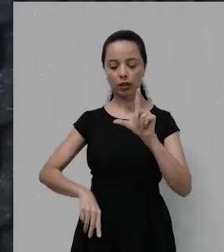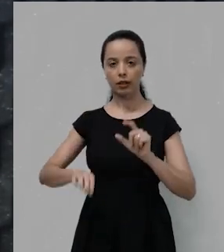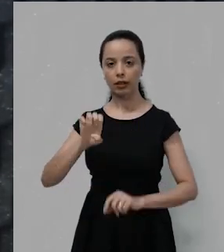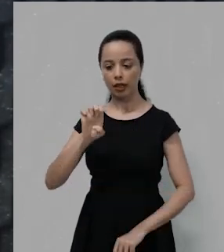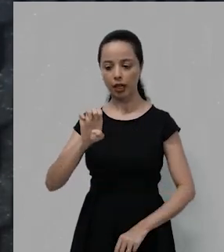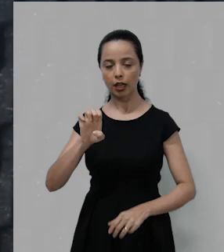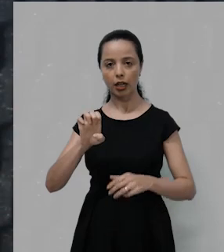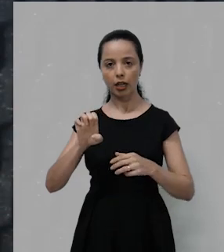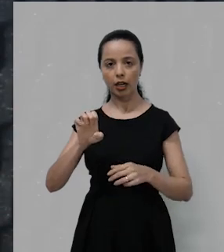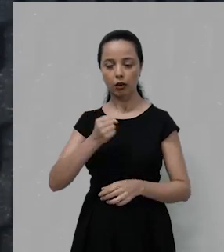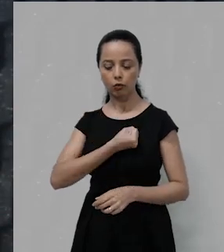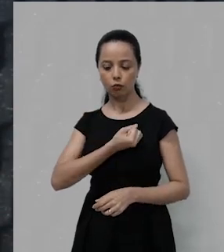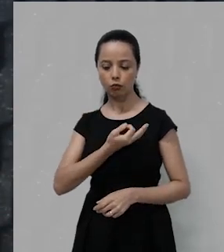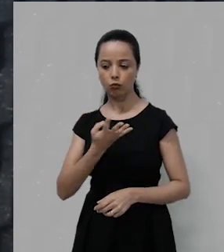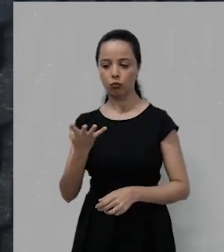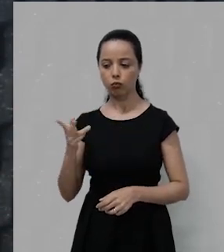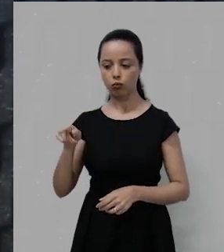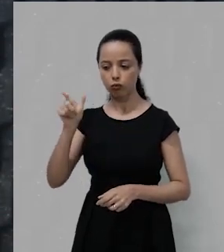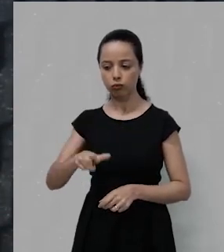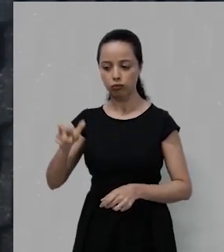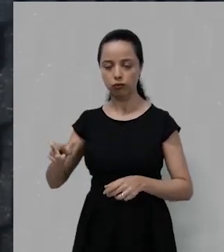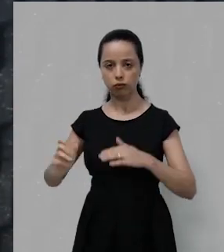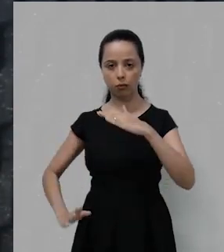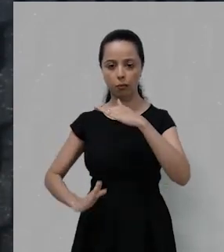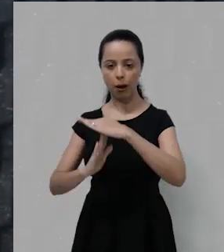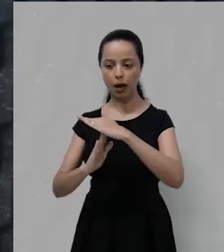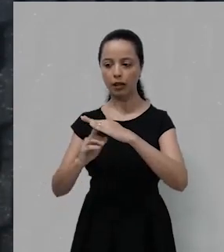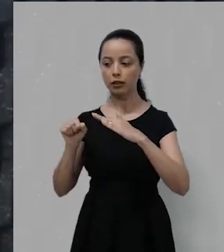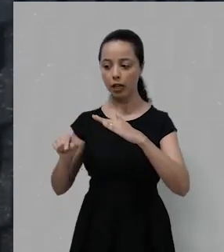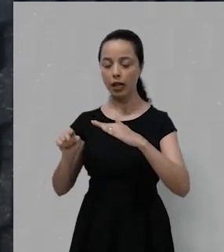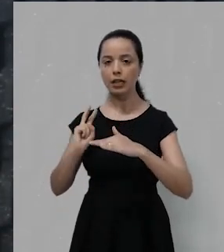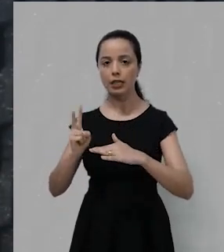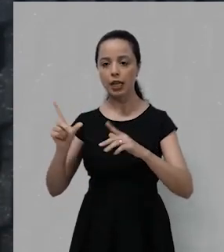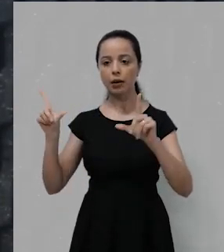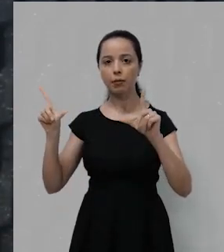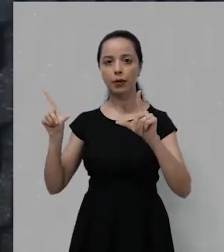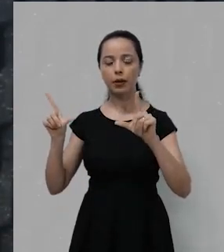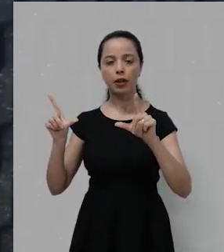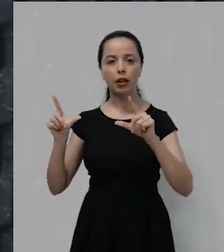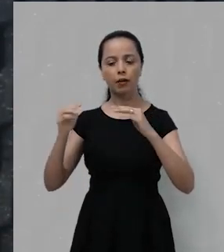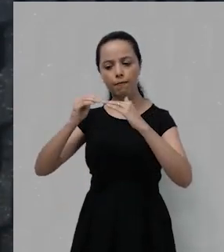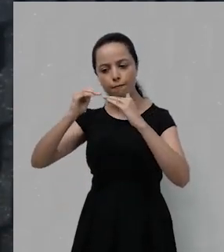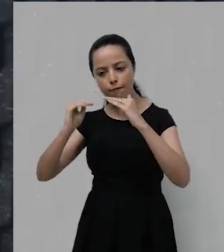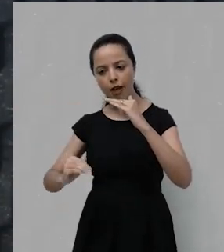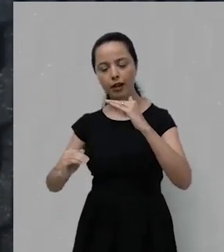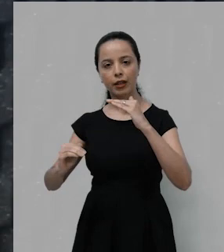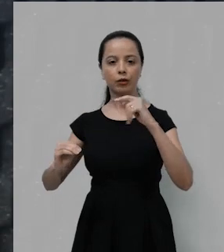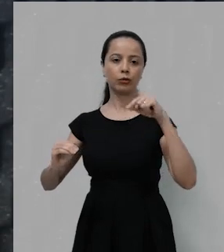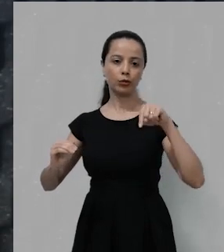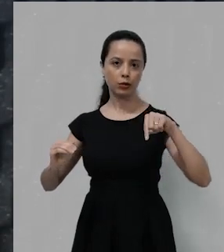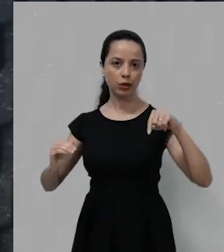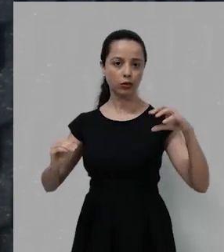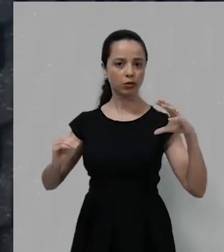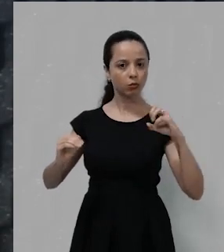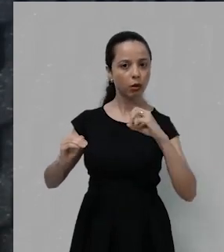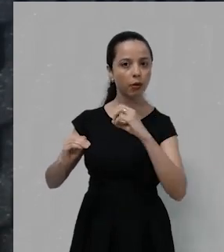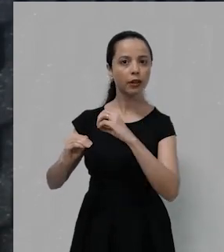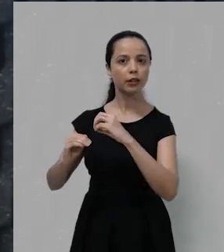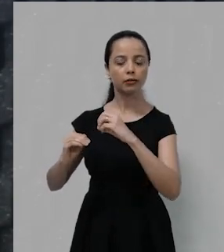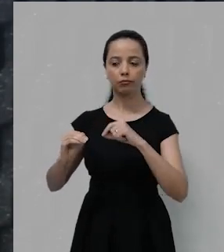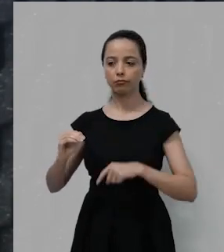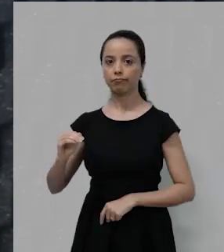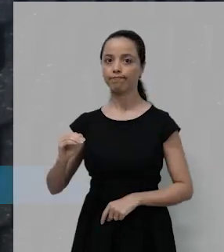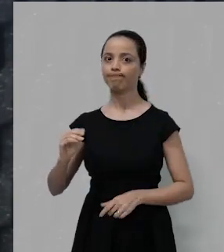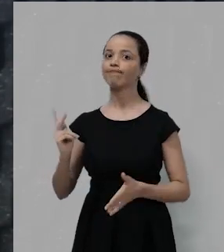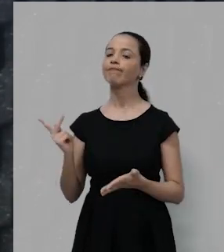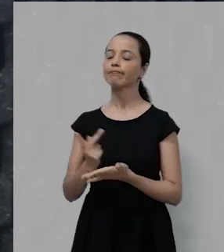uma população pode produzir ao longo do tempo é sempre inferior ao de seus predadores. Está incorreto isso